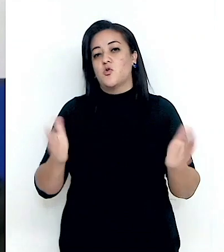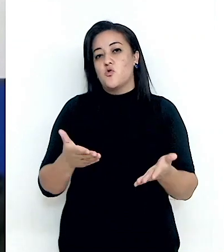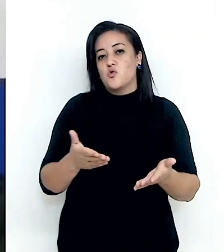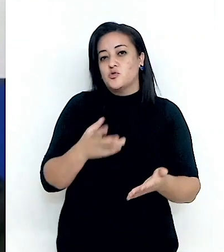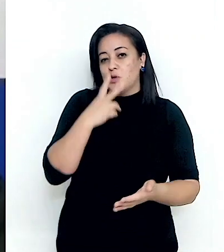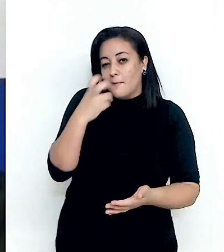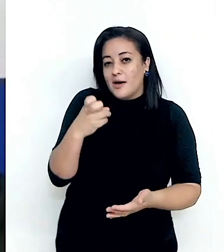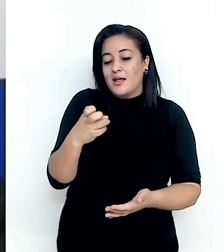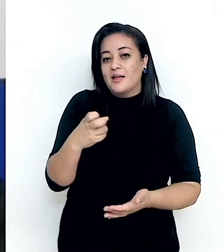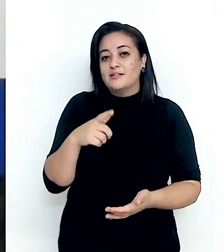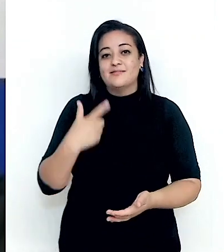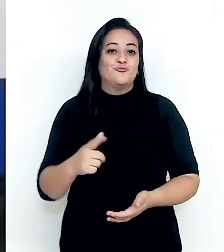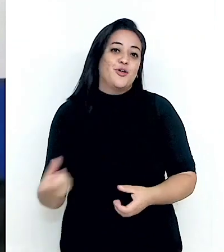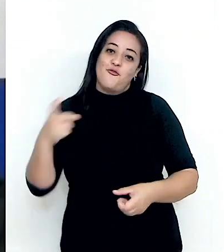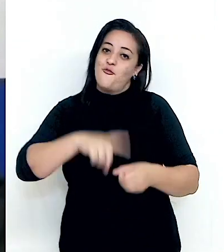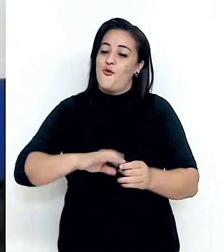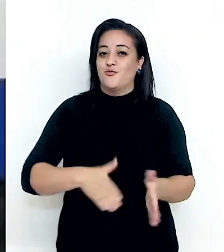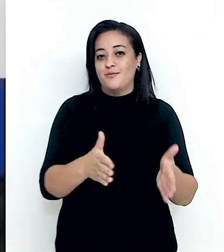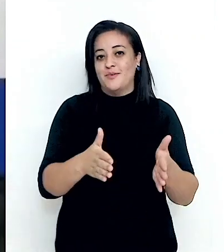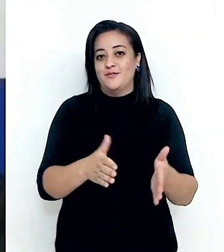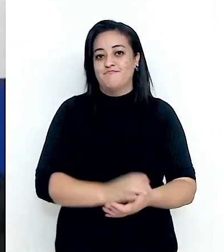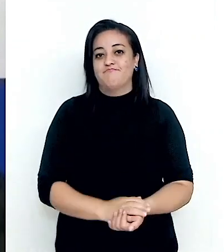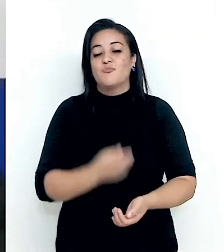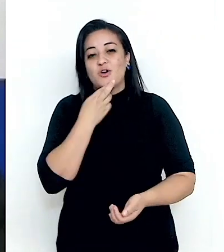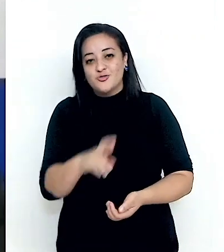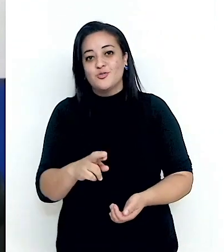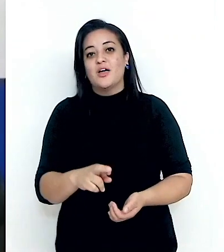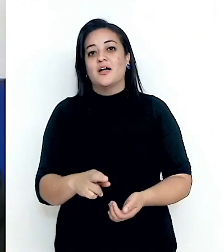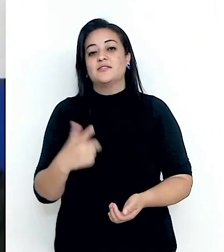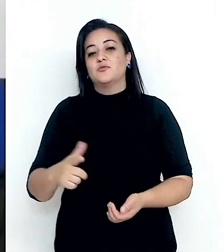ser um caminho sem volta, né? Como eu disse,